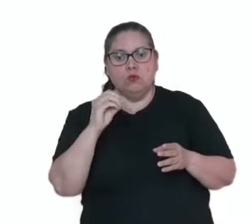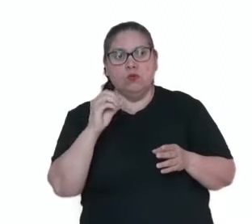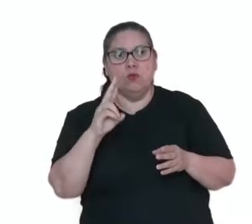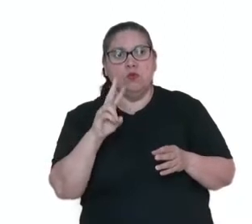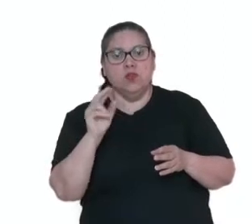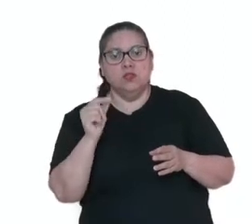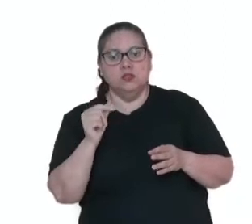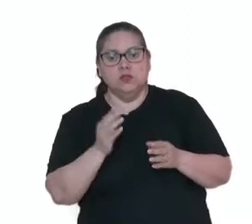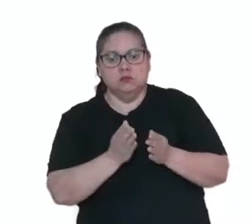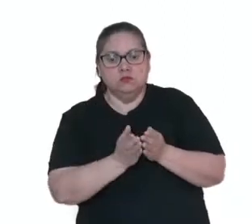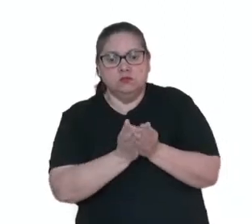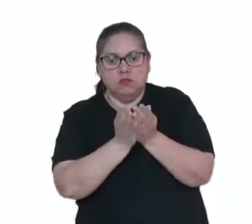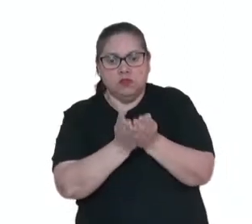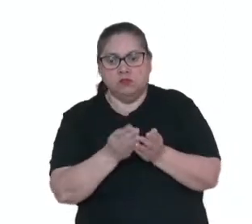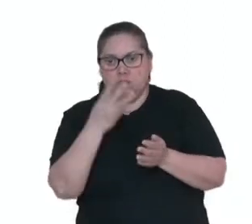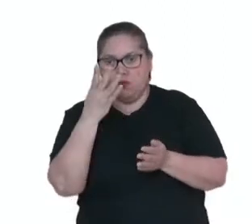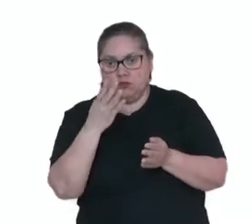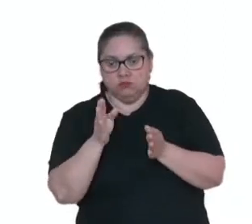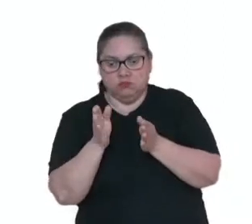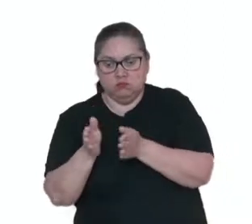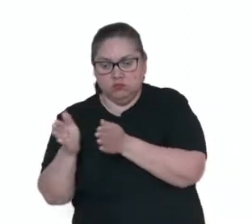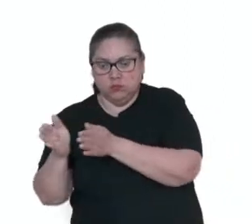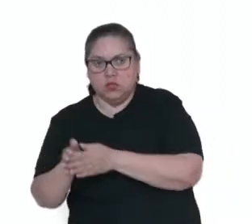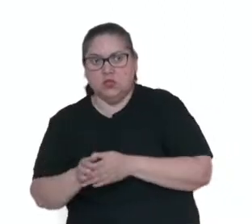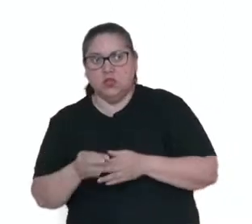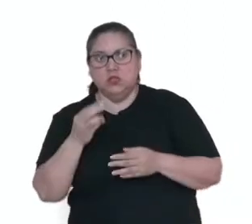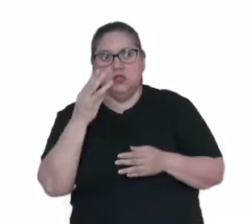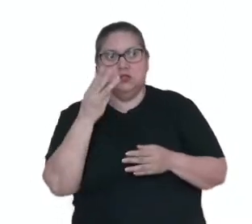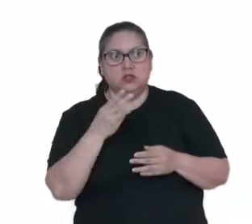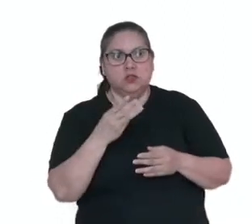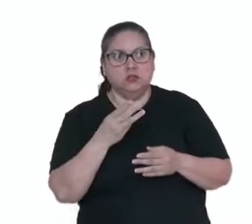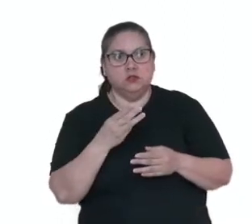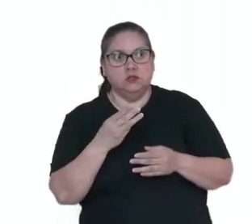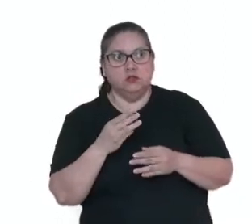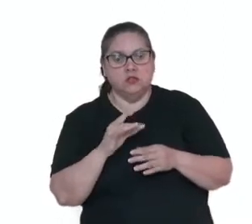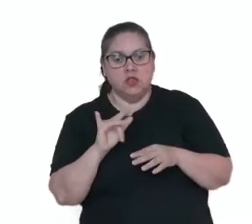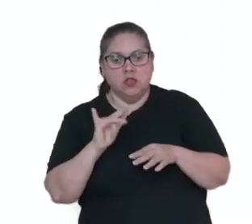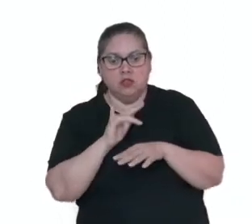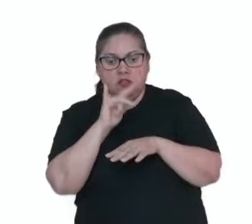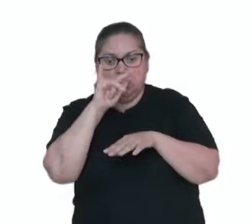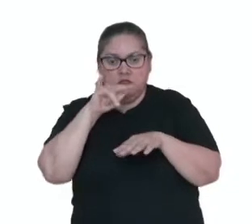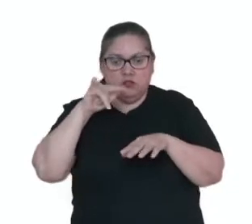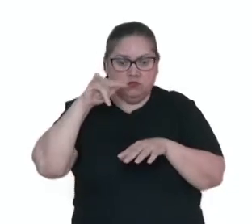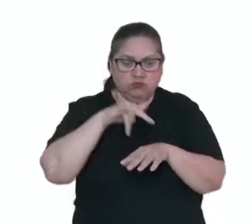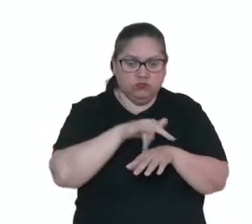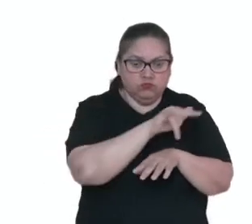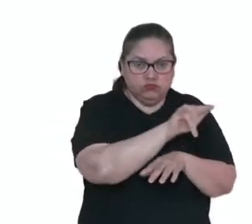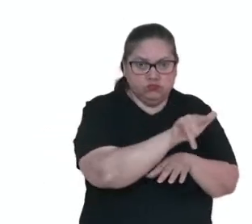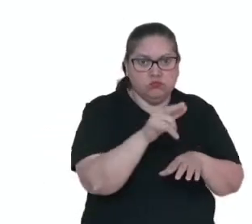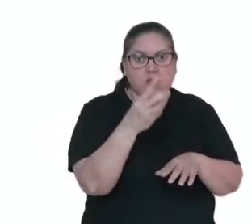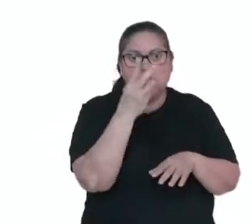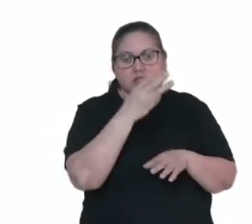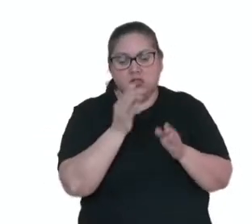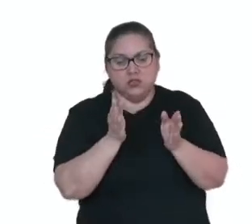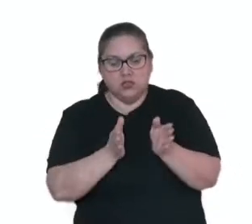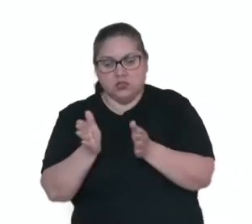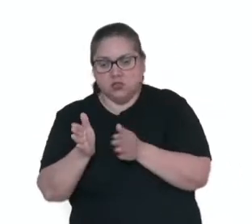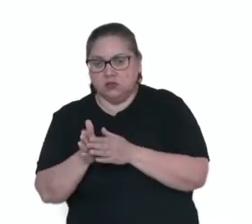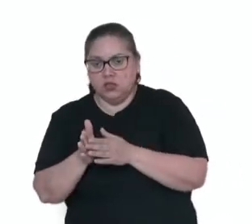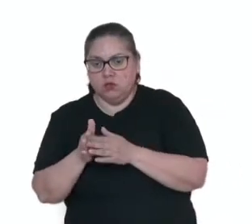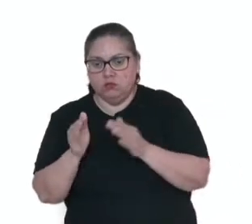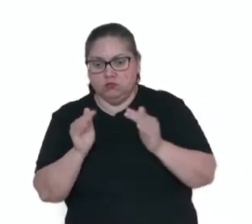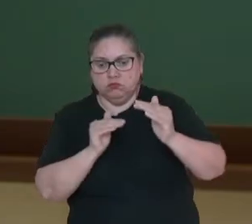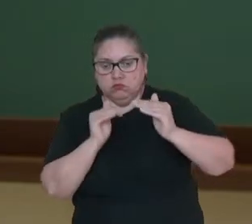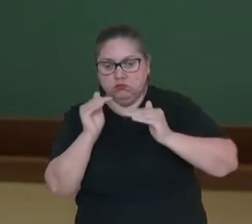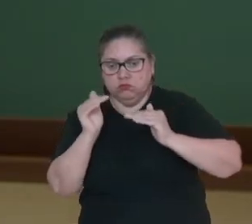são navios de 4 casas, 3 hidroaviões, que são navios de 3 casas, mas não são na mesma